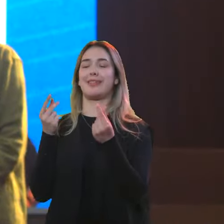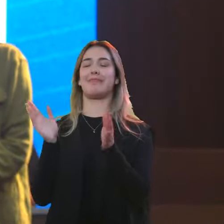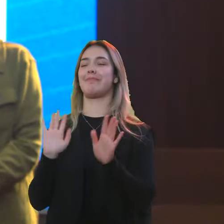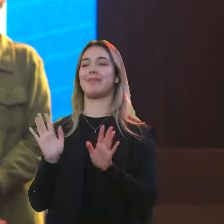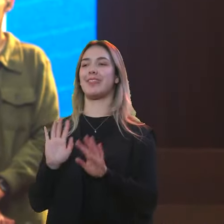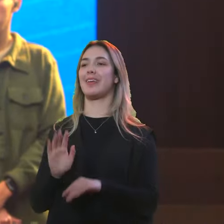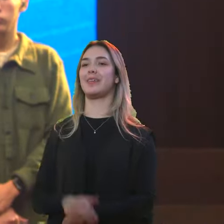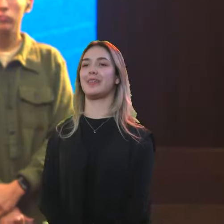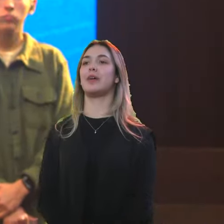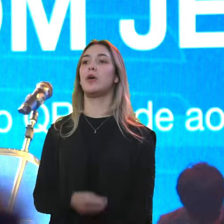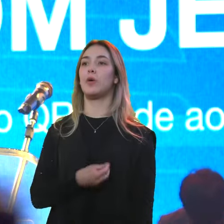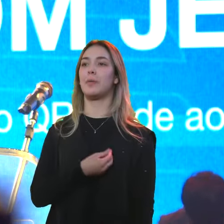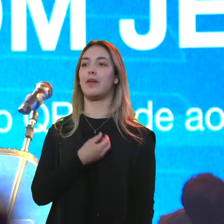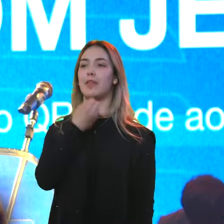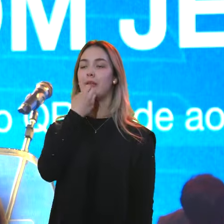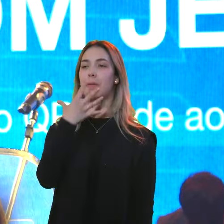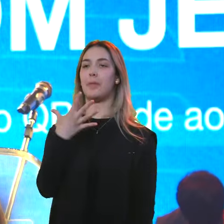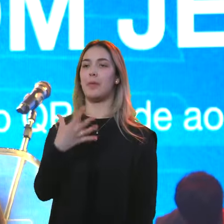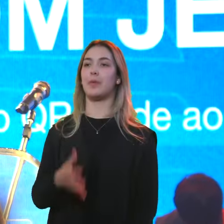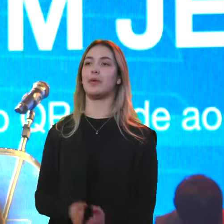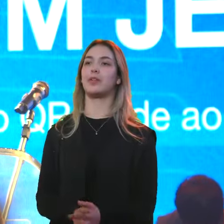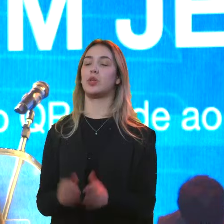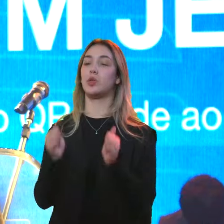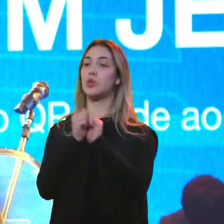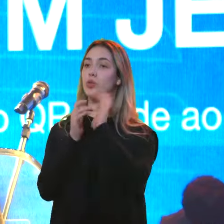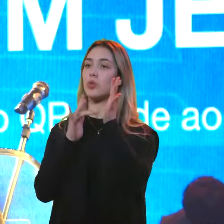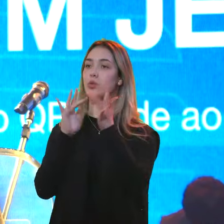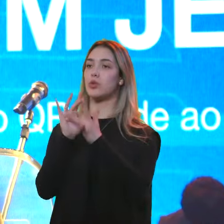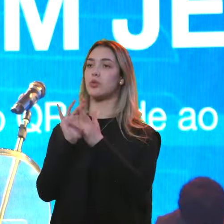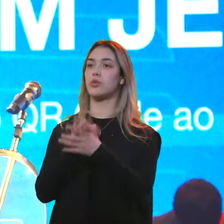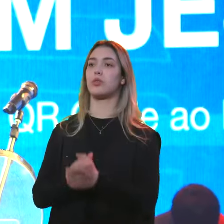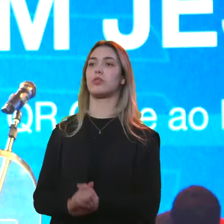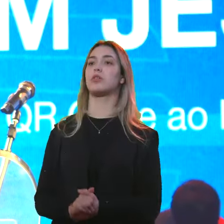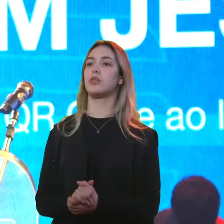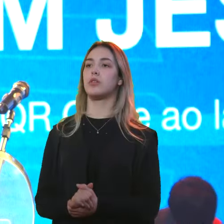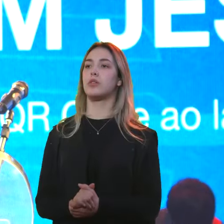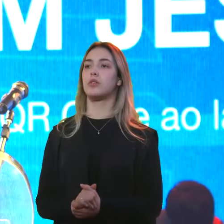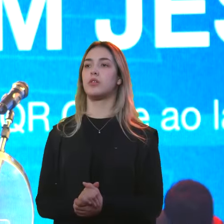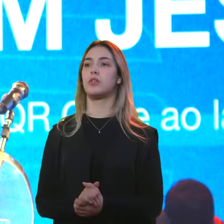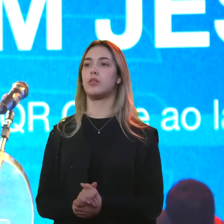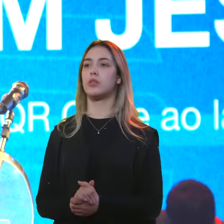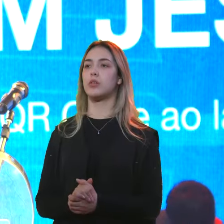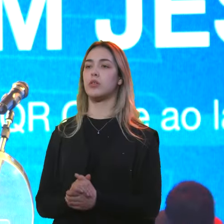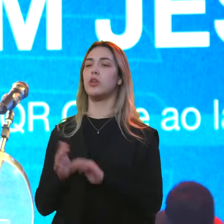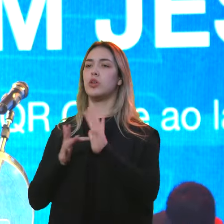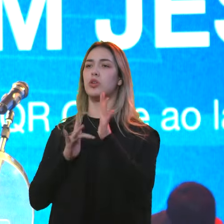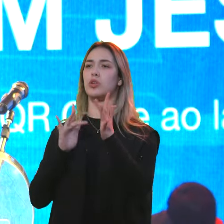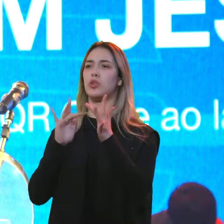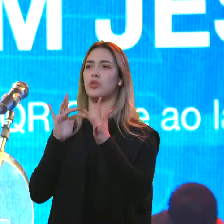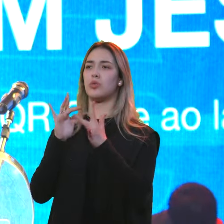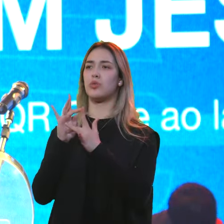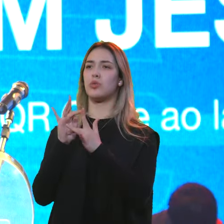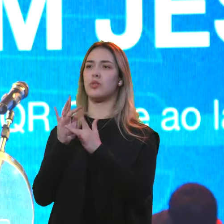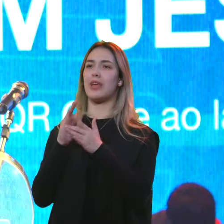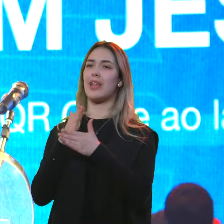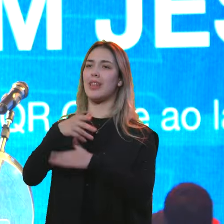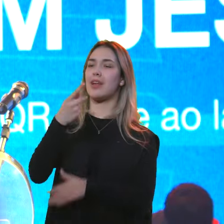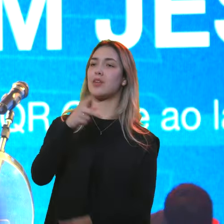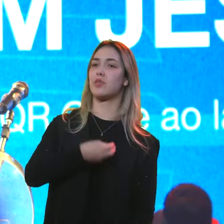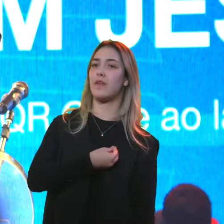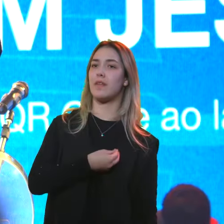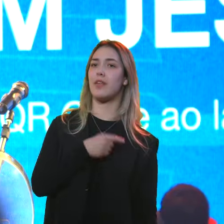entrar dentro de você e tudo vai começar a fazer sentido. Você vai ganhar vida nova, você vai